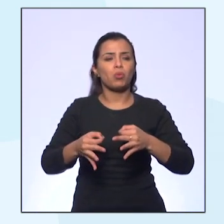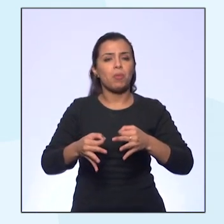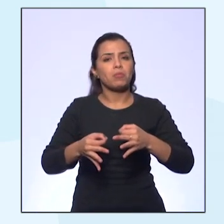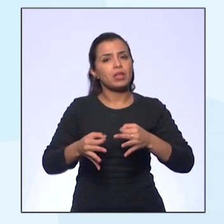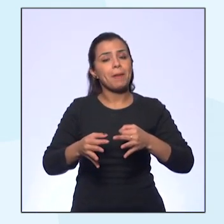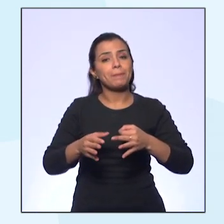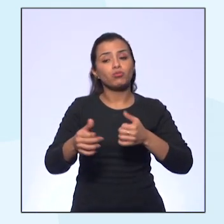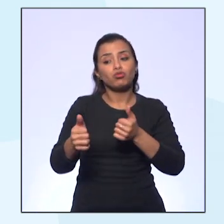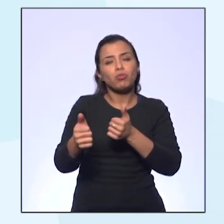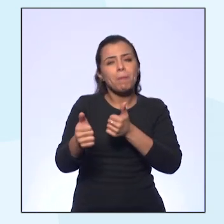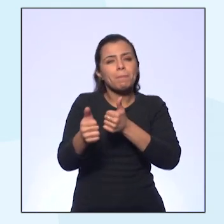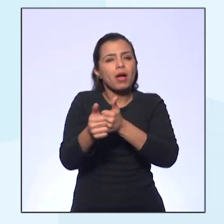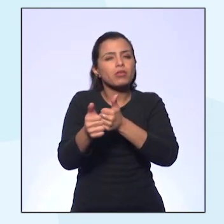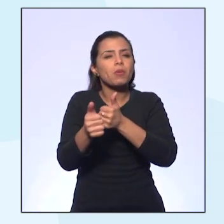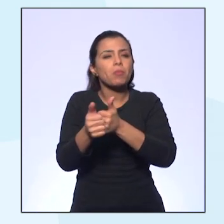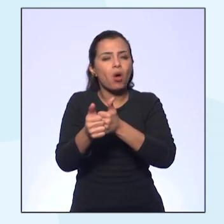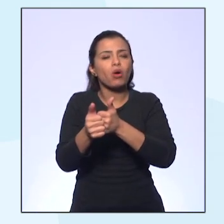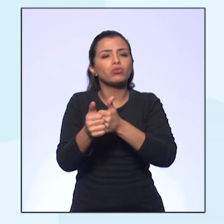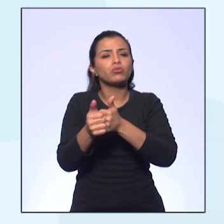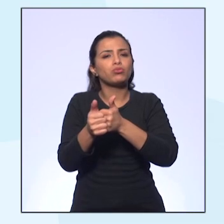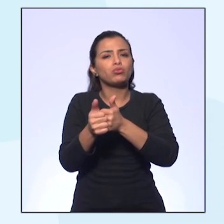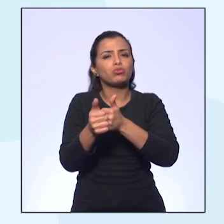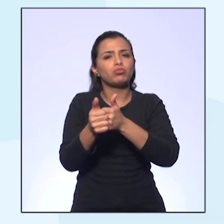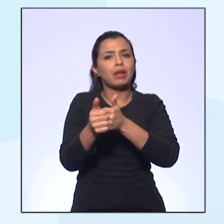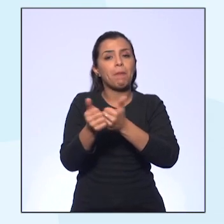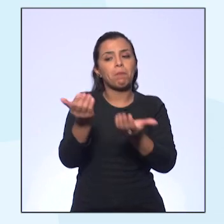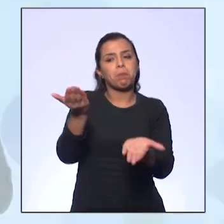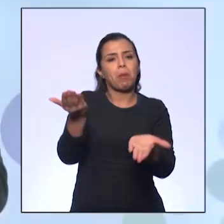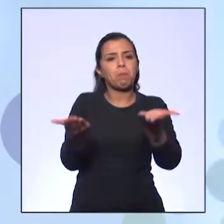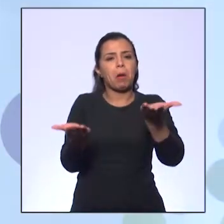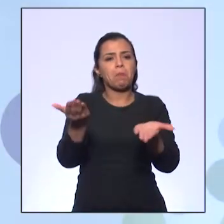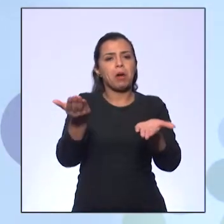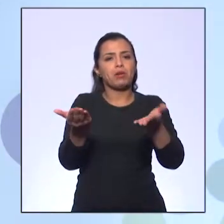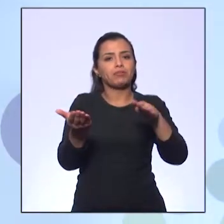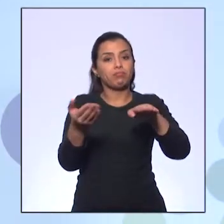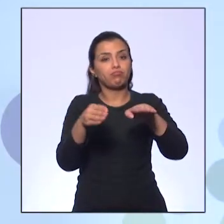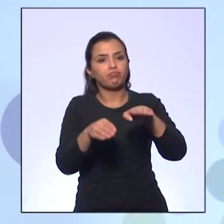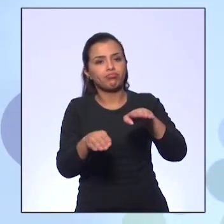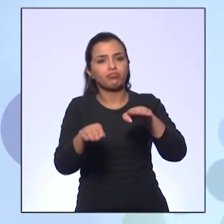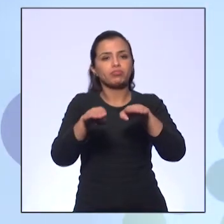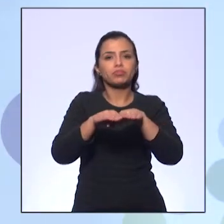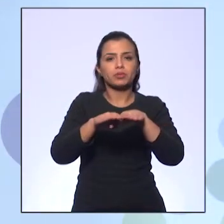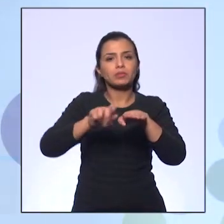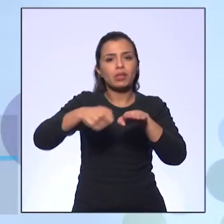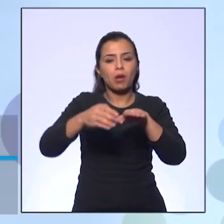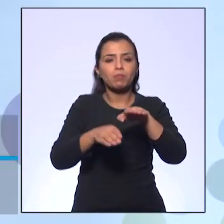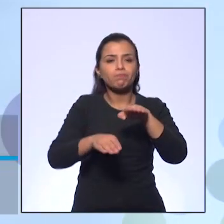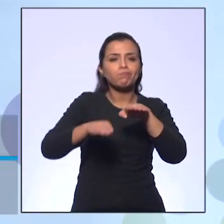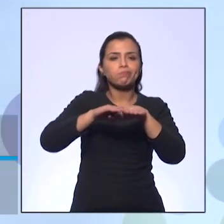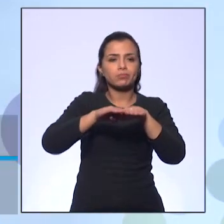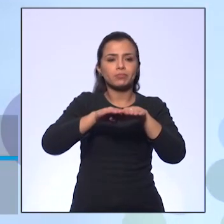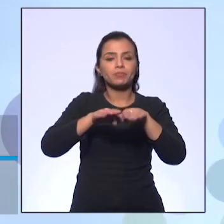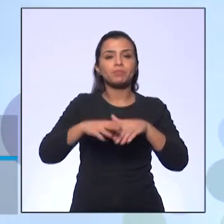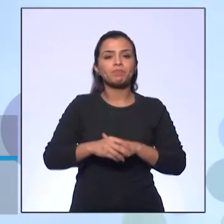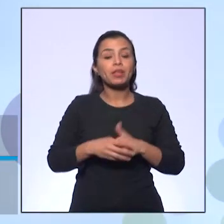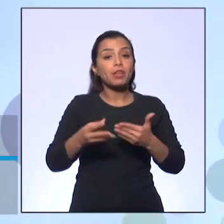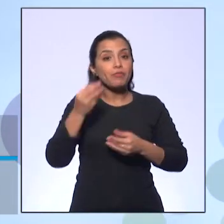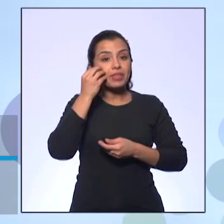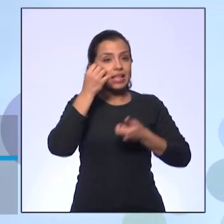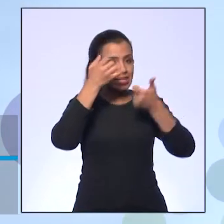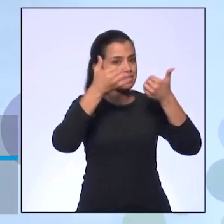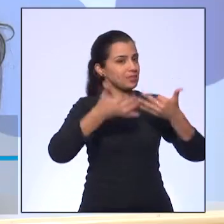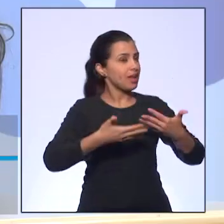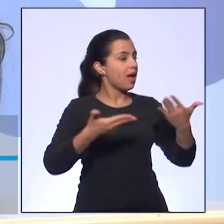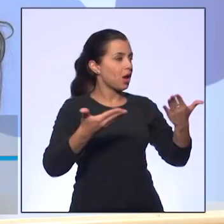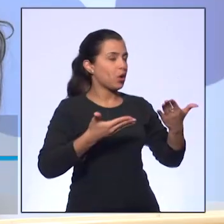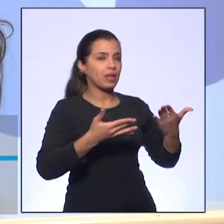mais próximo possível do justo para as duas partes. Funciona assim. Então, vamos ver se eu consigo me fazer claro. Por favor, professor, eu vou falar agora